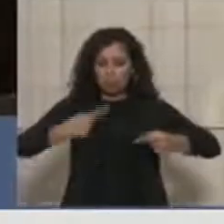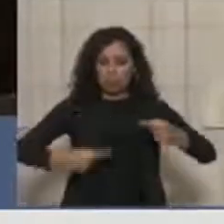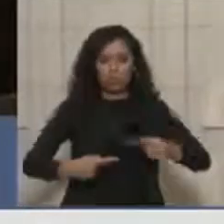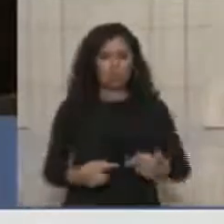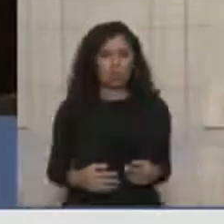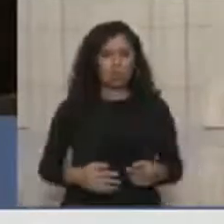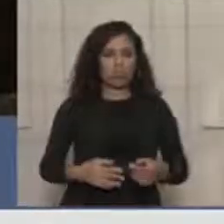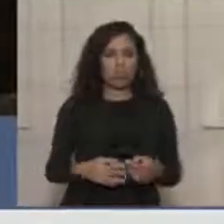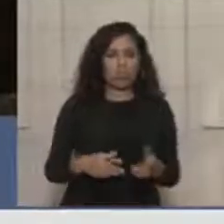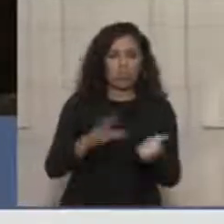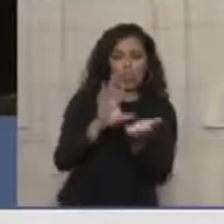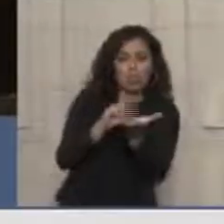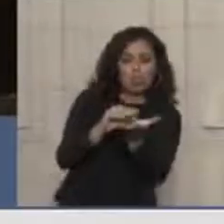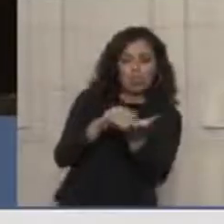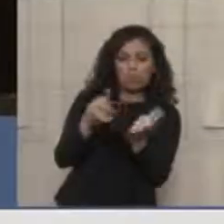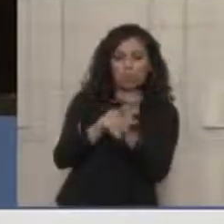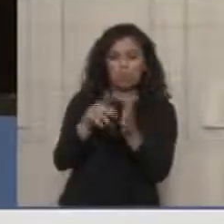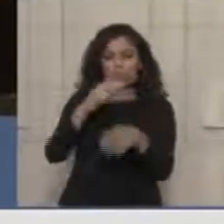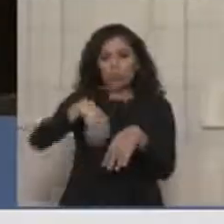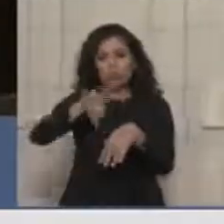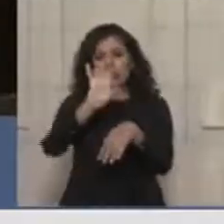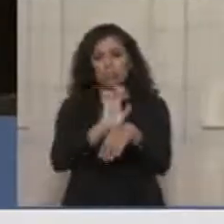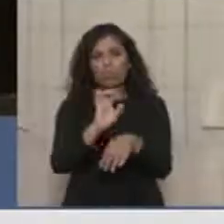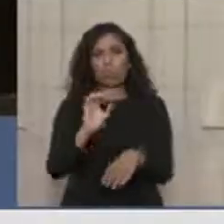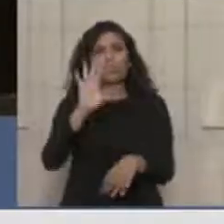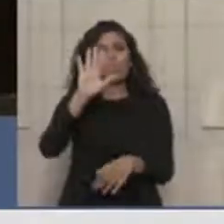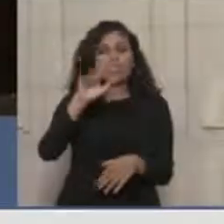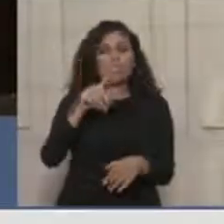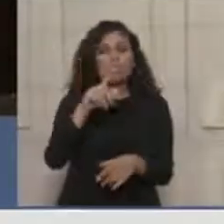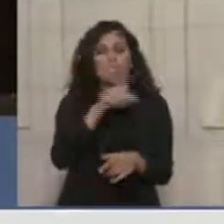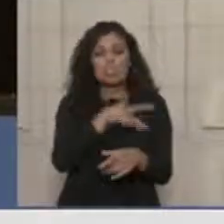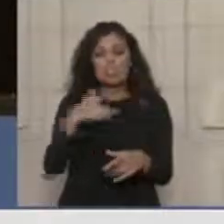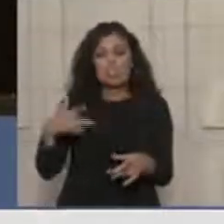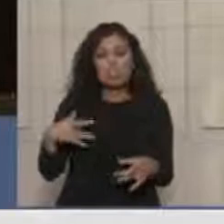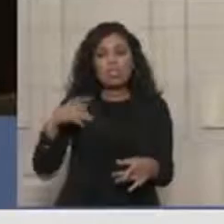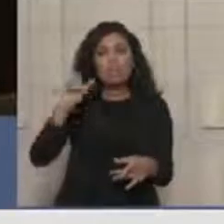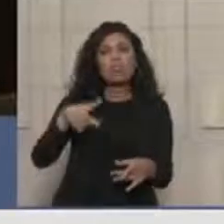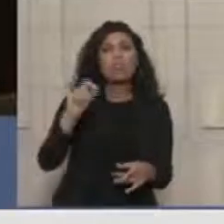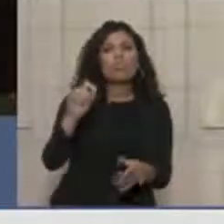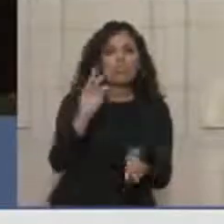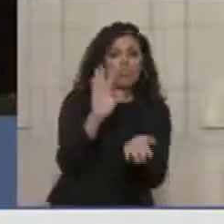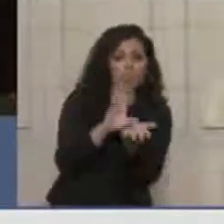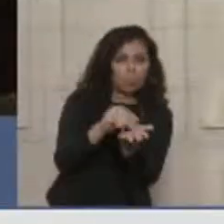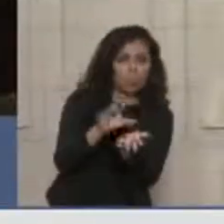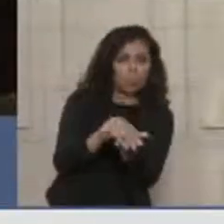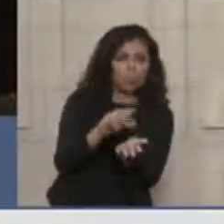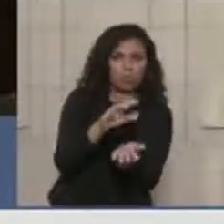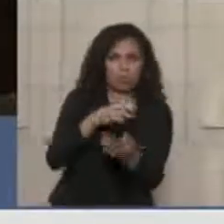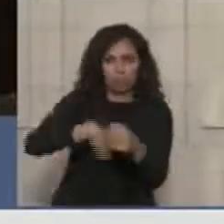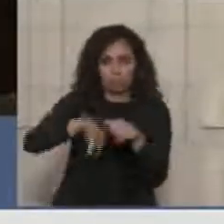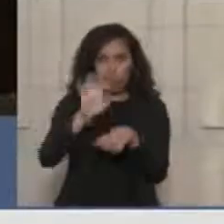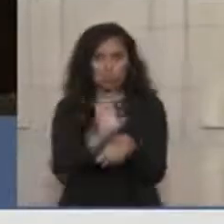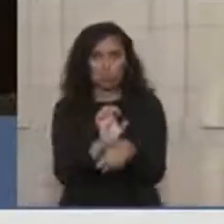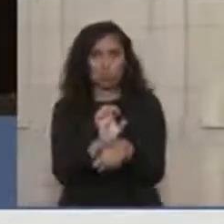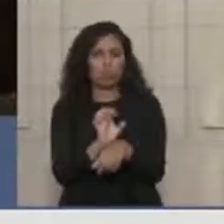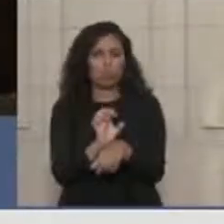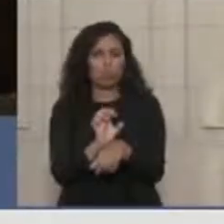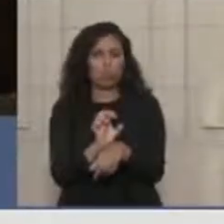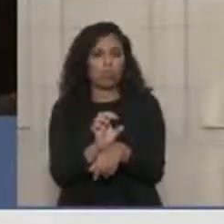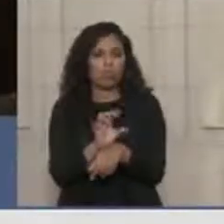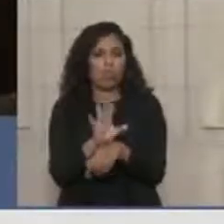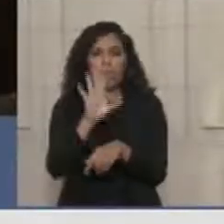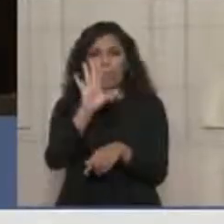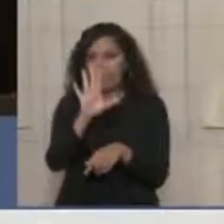de Estado. A saúde pública é uma pauta de Estado. E neste momento, quando eles